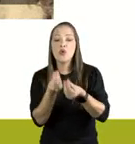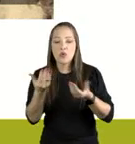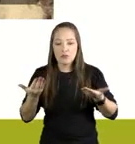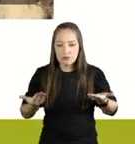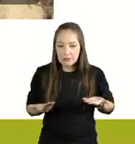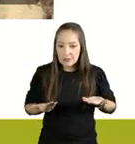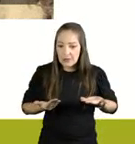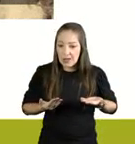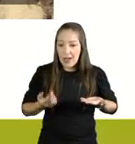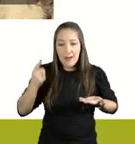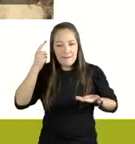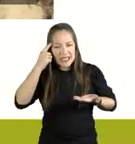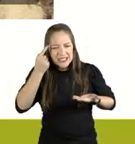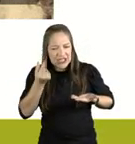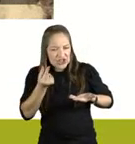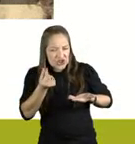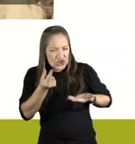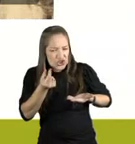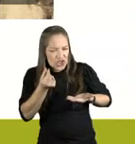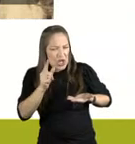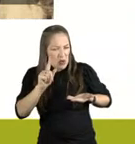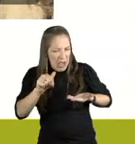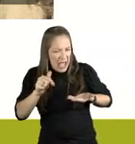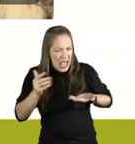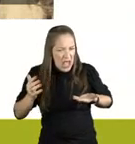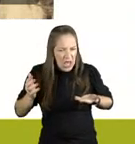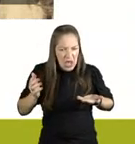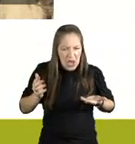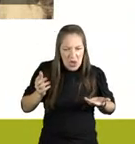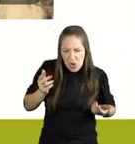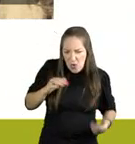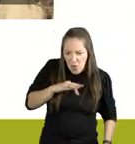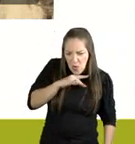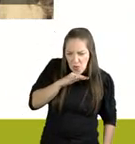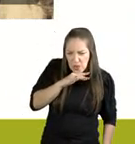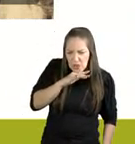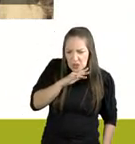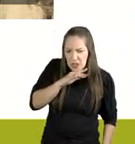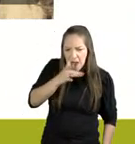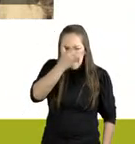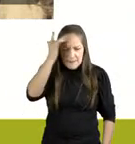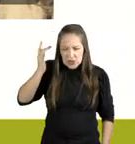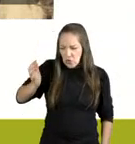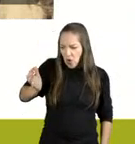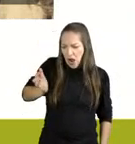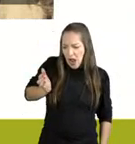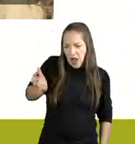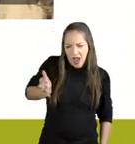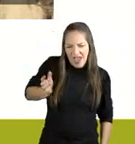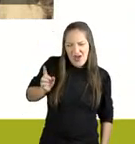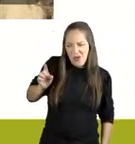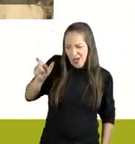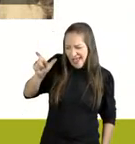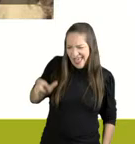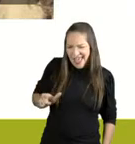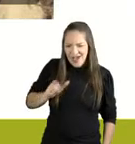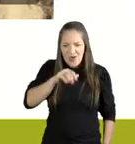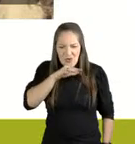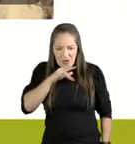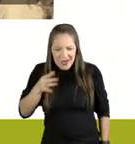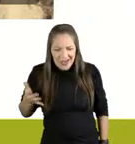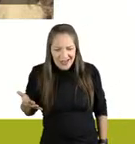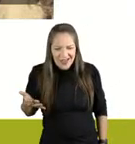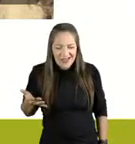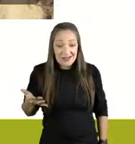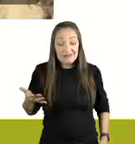dinheiro é algo ruim? Todo rico é uma pessoa ruim? Ou a gente